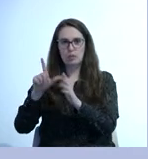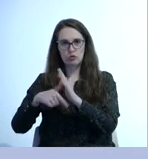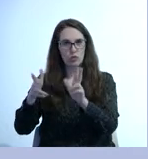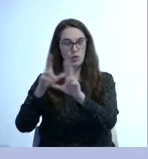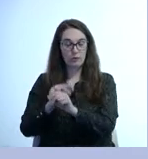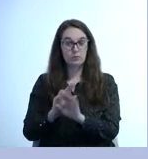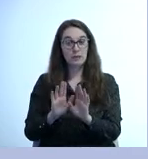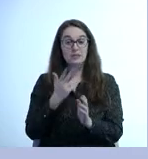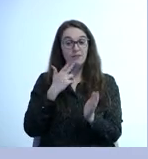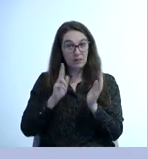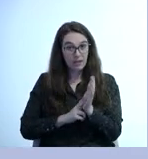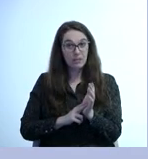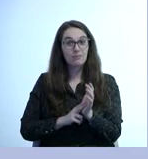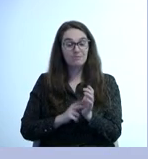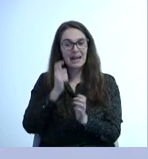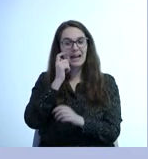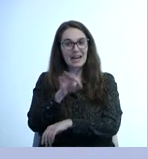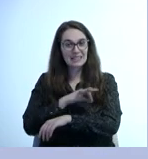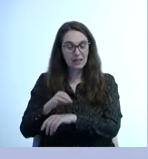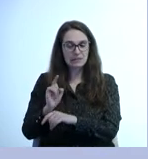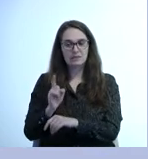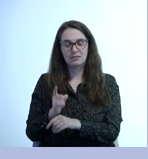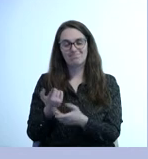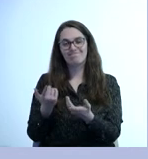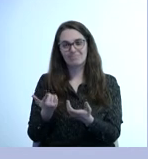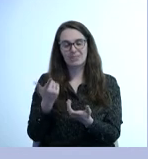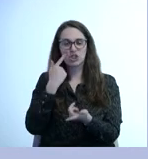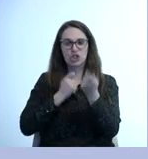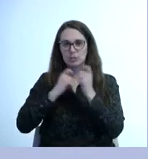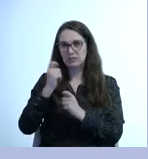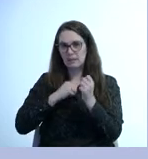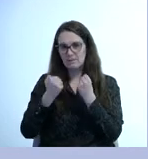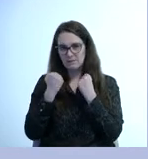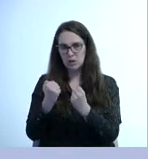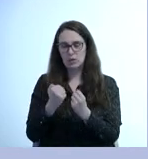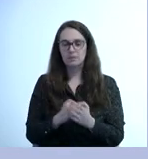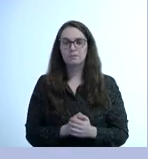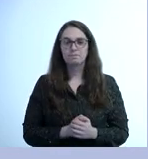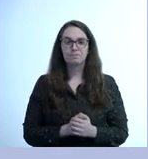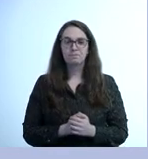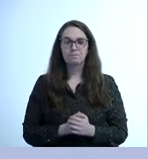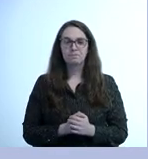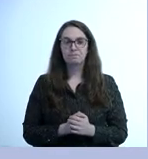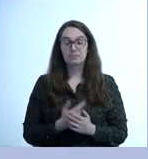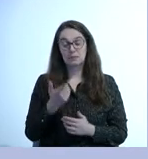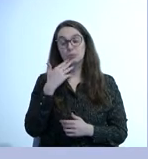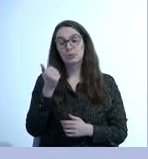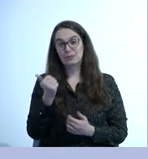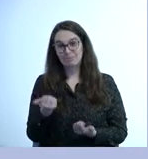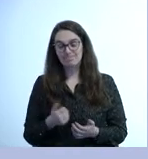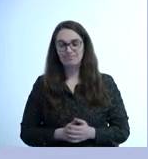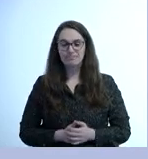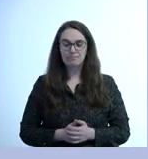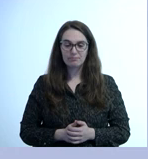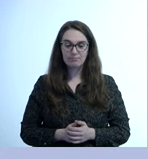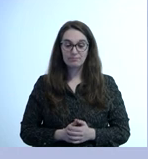na verdade, ser um arquiteto profundamente expressionista, não é? Que isso era uma coisa muito bonita. Depois, como um pouco